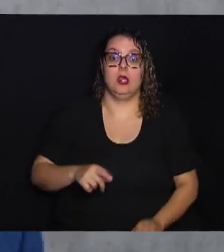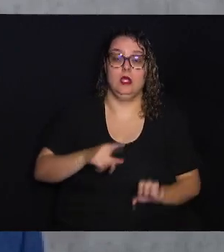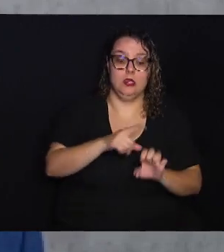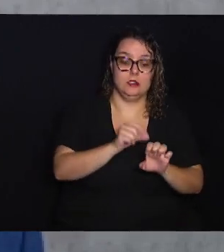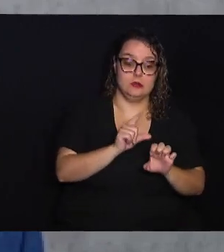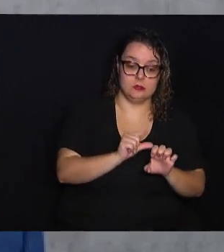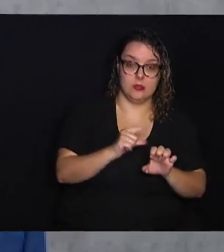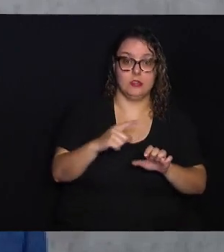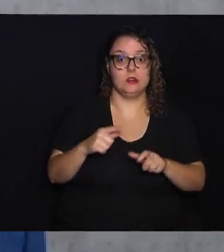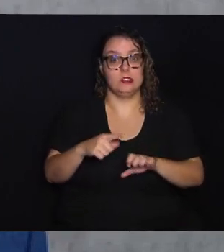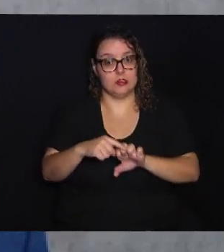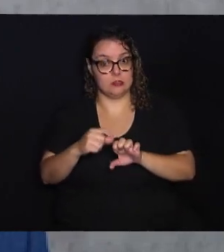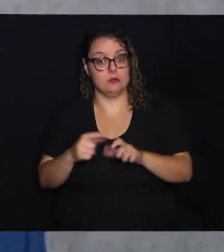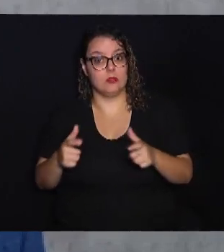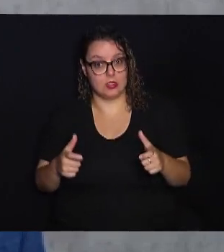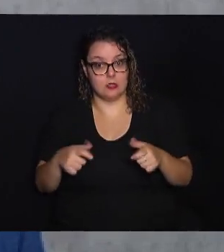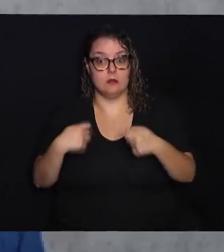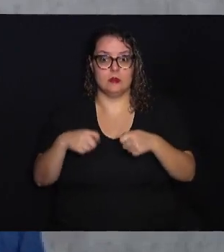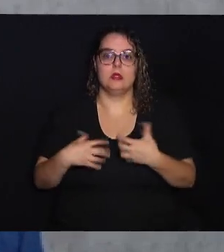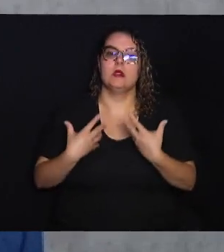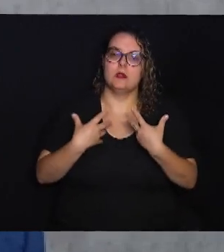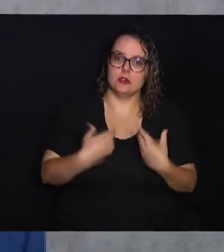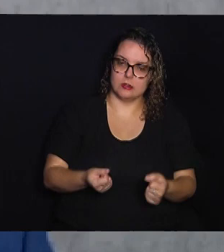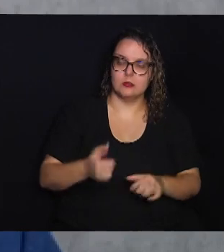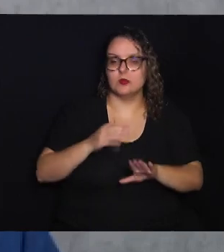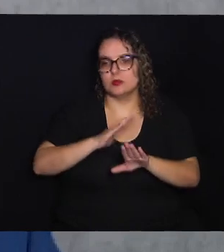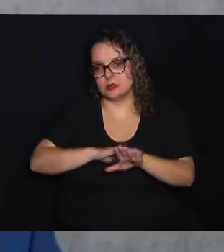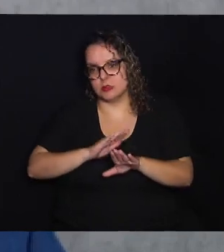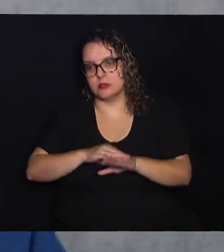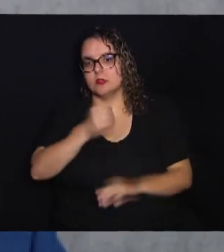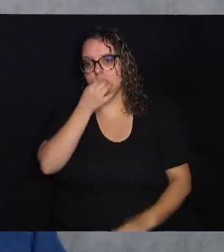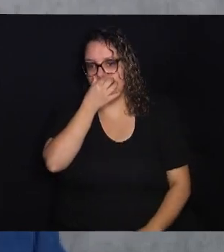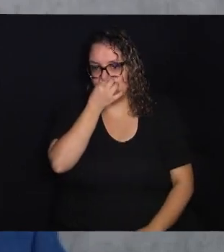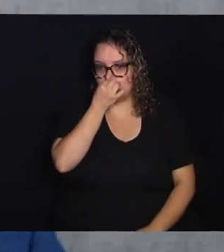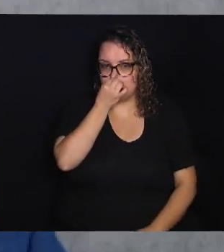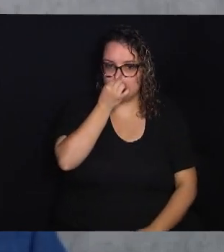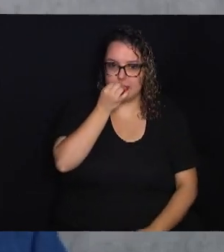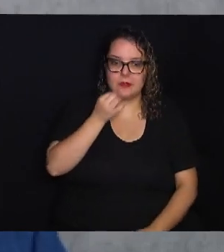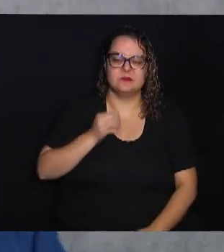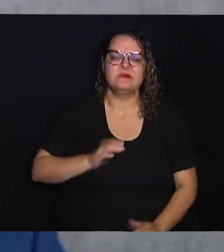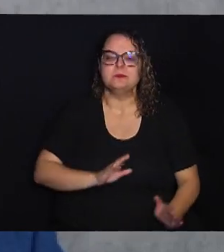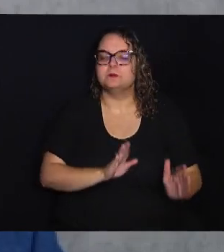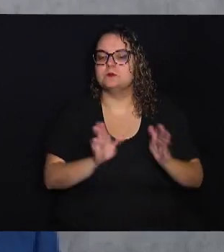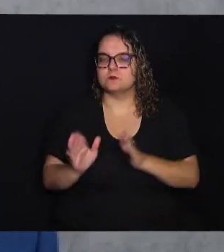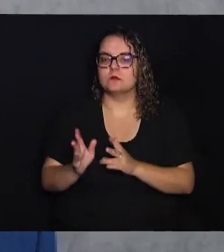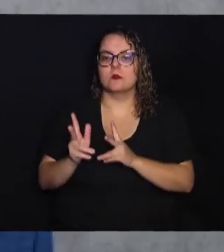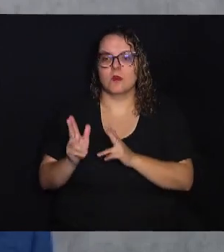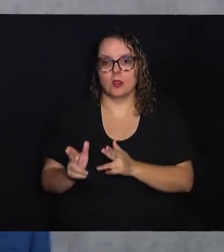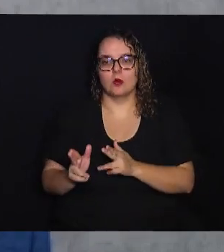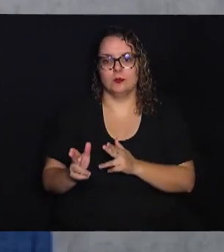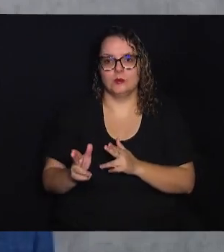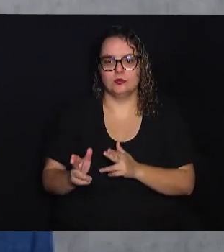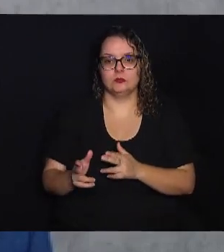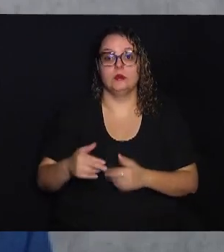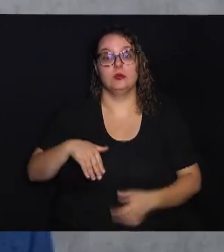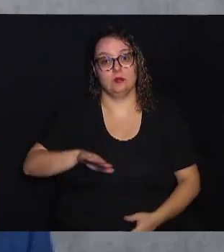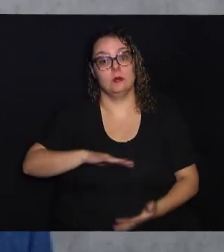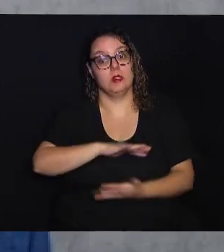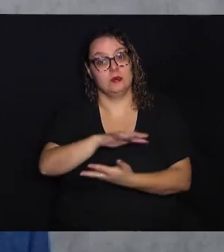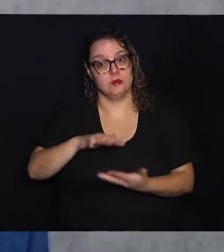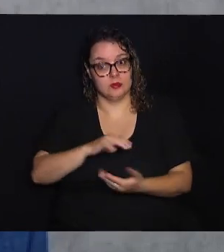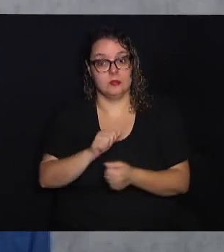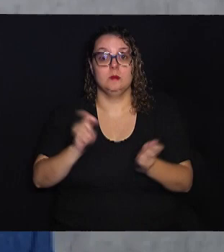a dizer, as micro e pequenas empresas também precisam adotar essas medidas para elas realmente seguirem da